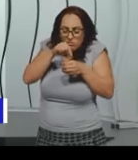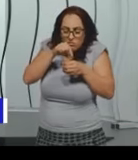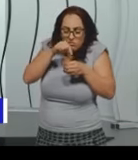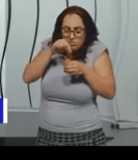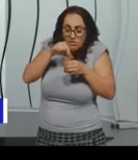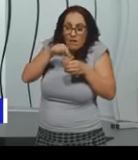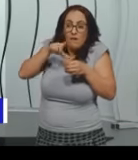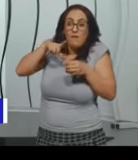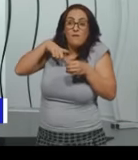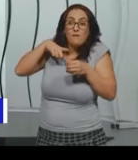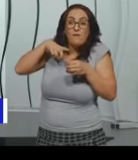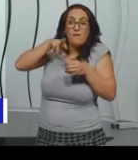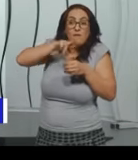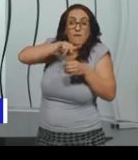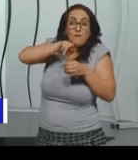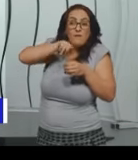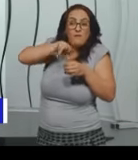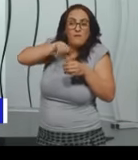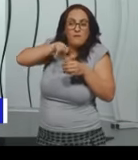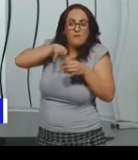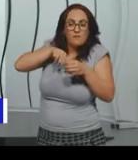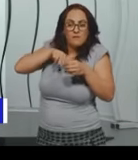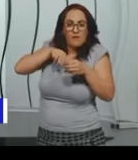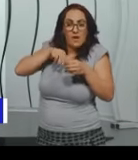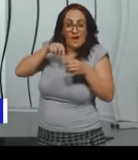esses esporângios vão